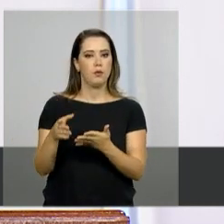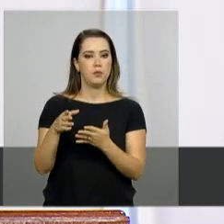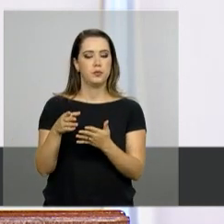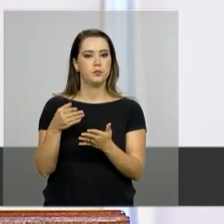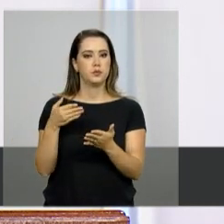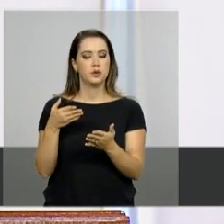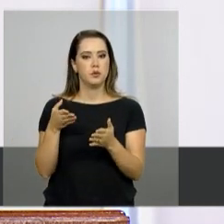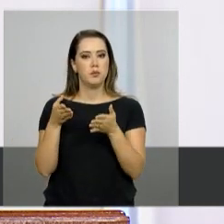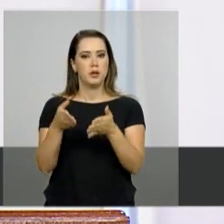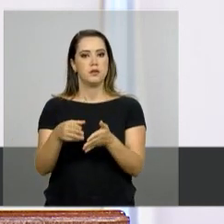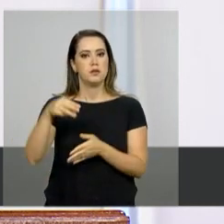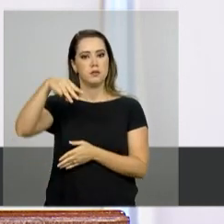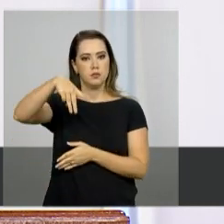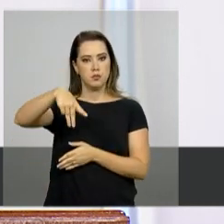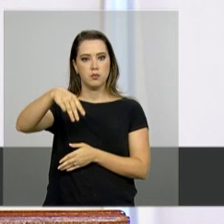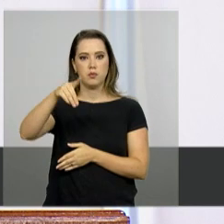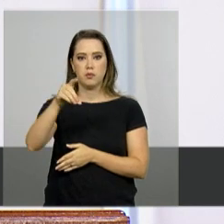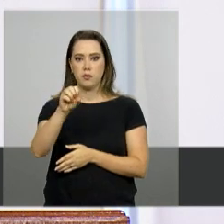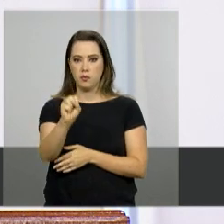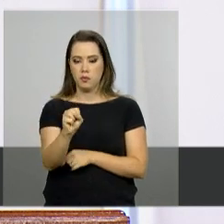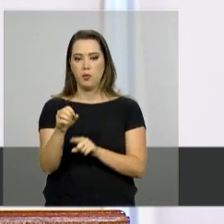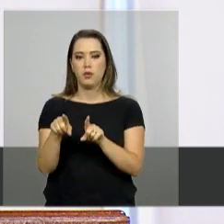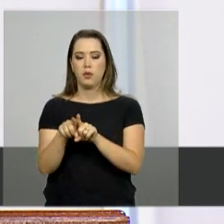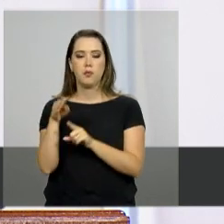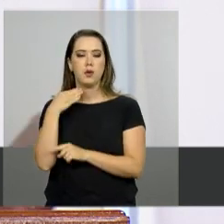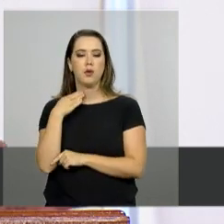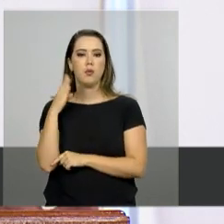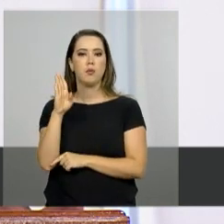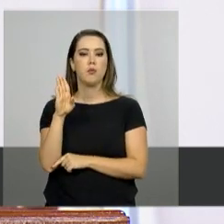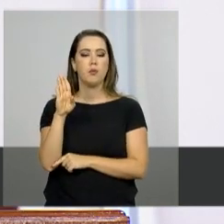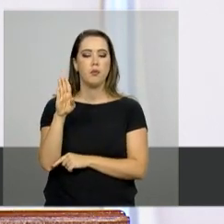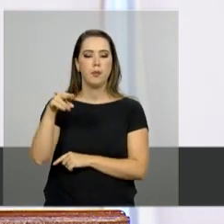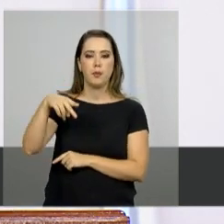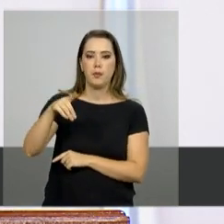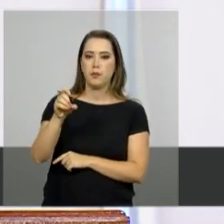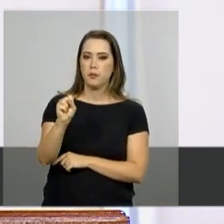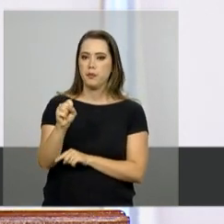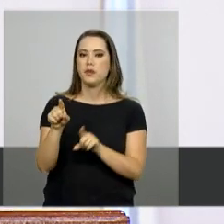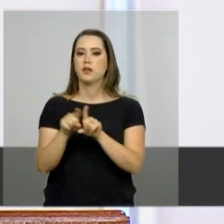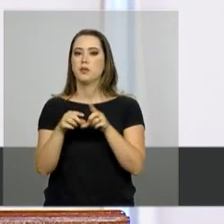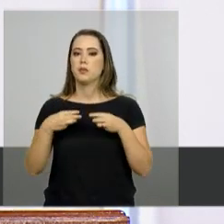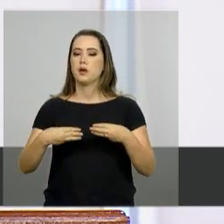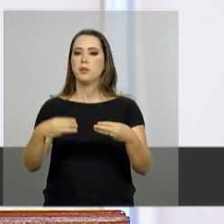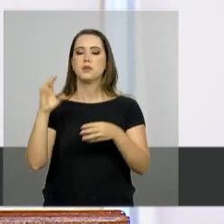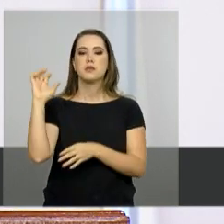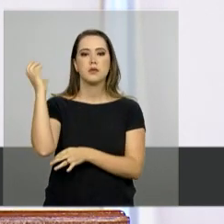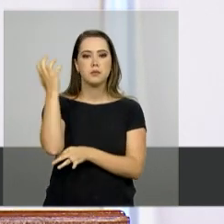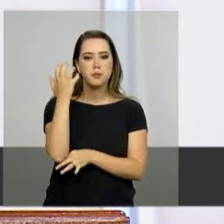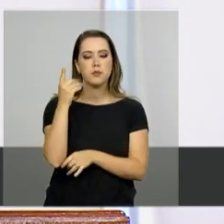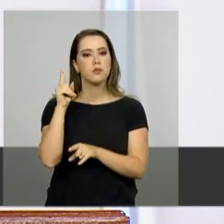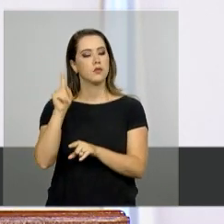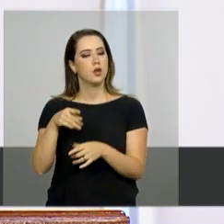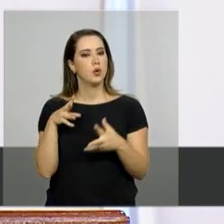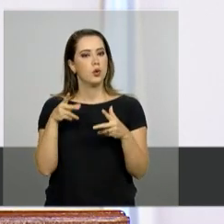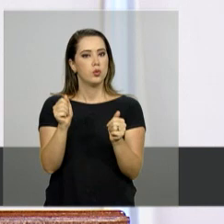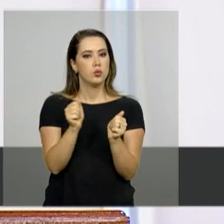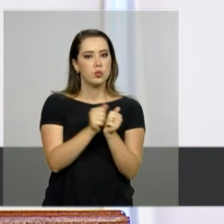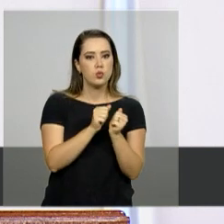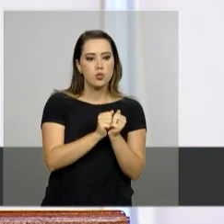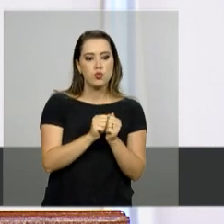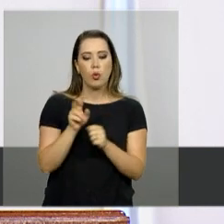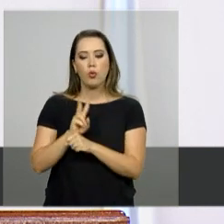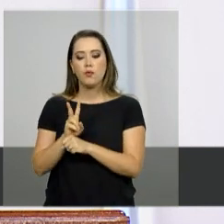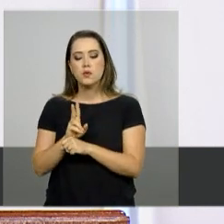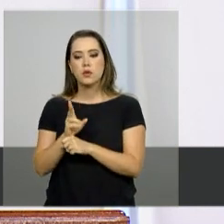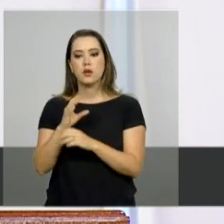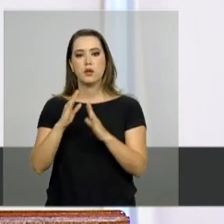desenvolvimento social bnds eo meio ambiente naturalmente tudo passando pela casa civil e